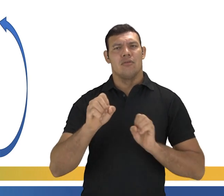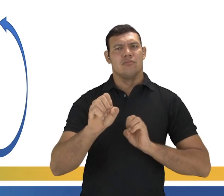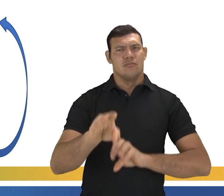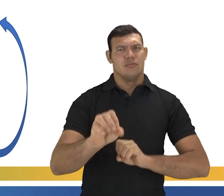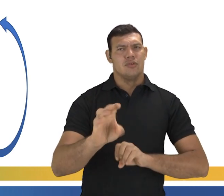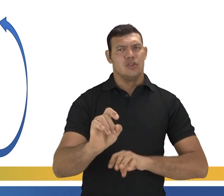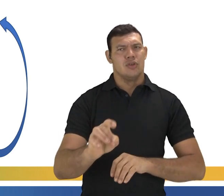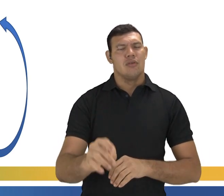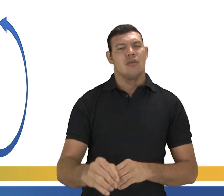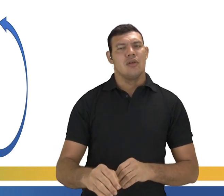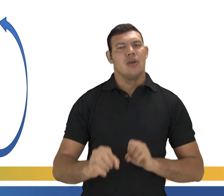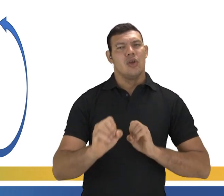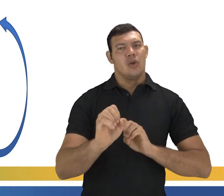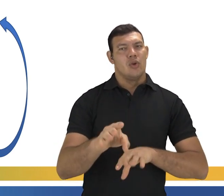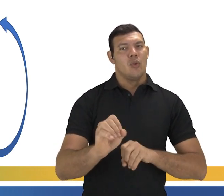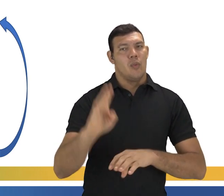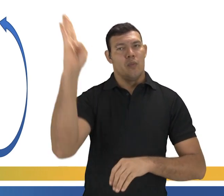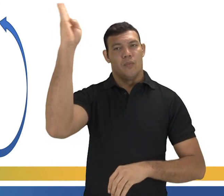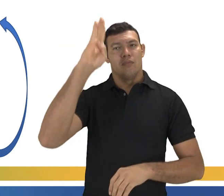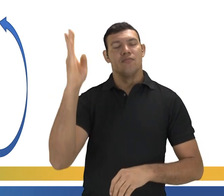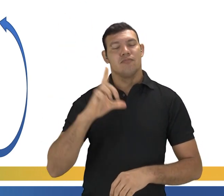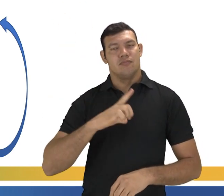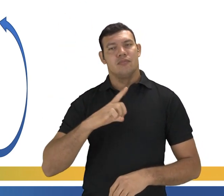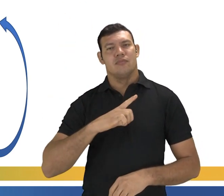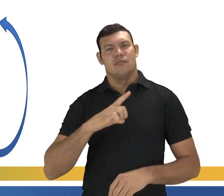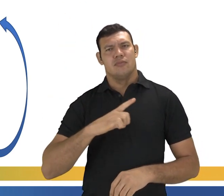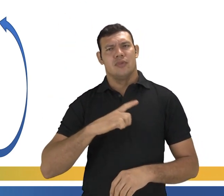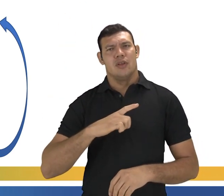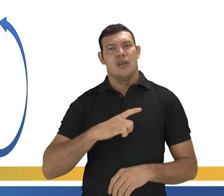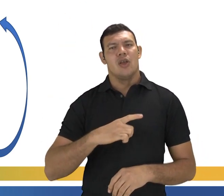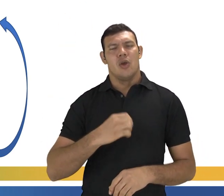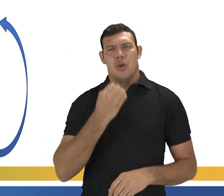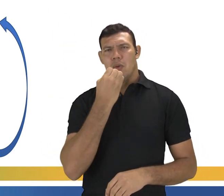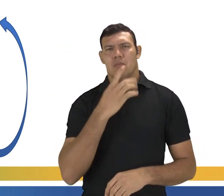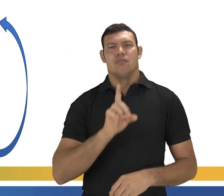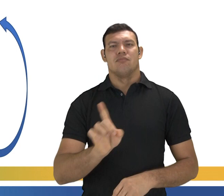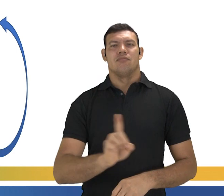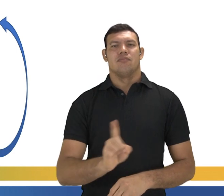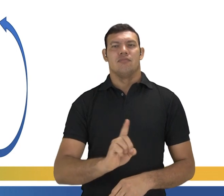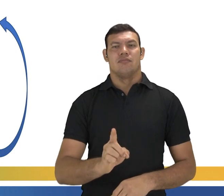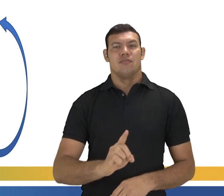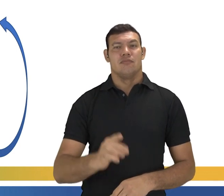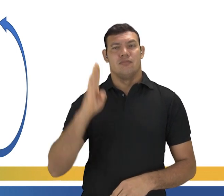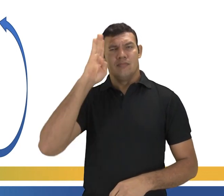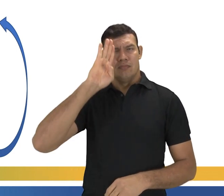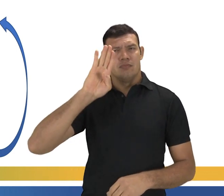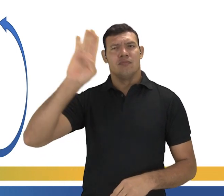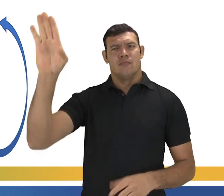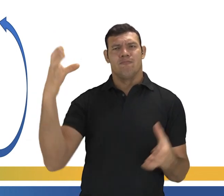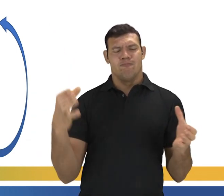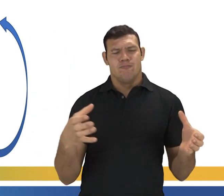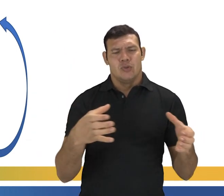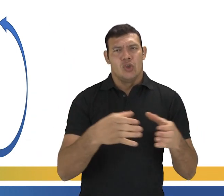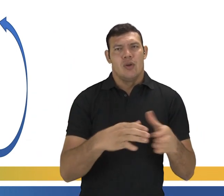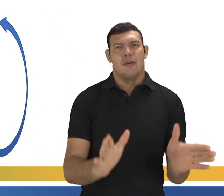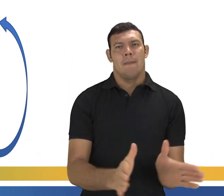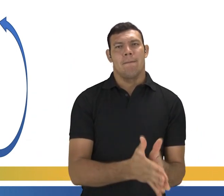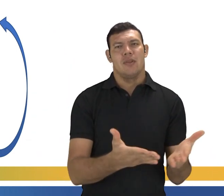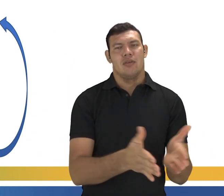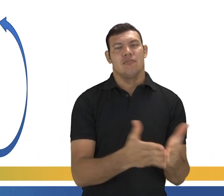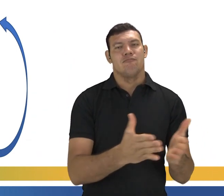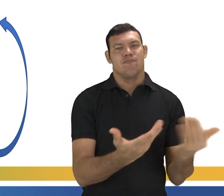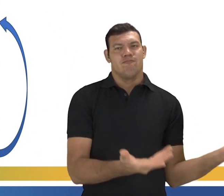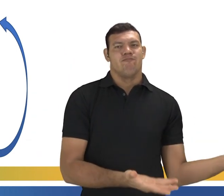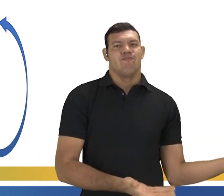oferecida no Brasil pelo sistema público ainda não é expansiva e de qualidade. principalmente em comunidades carentes, na qual